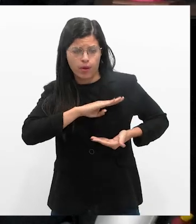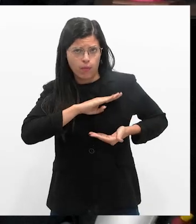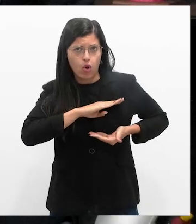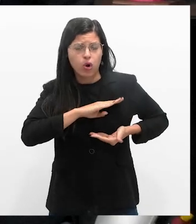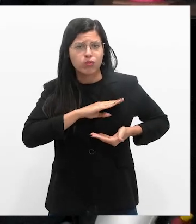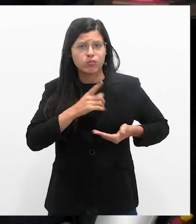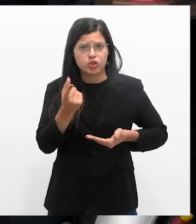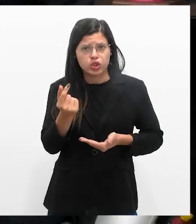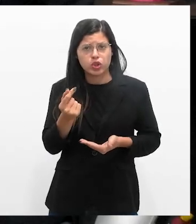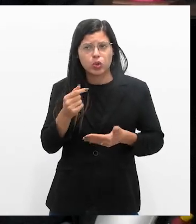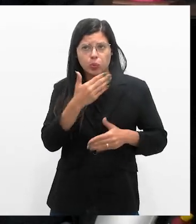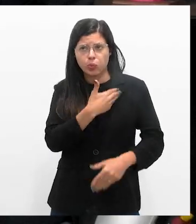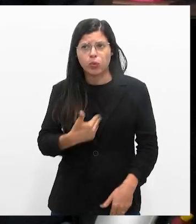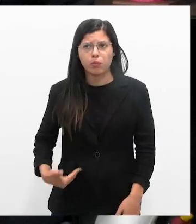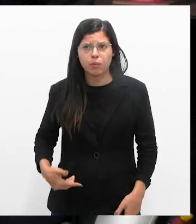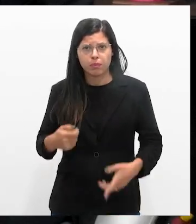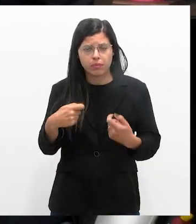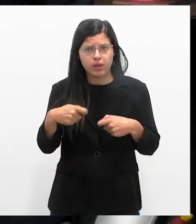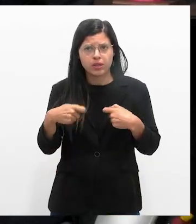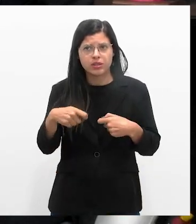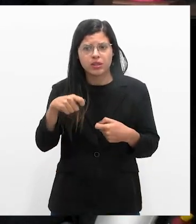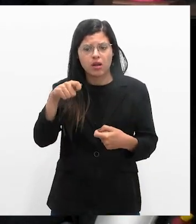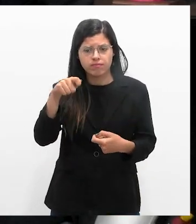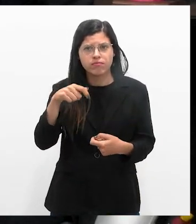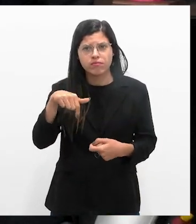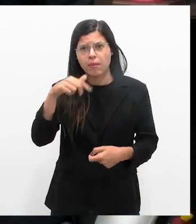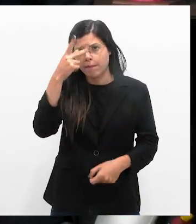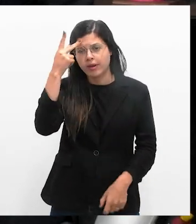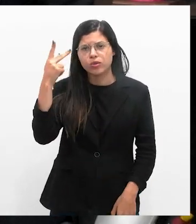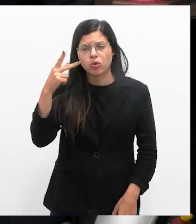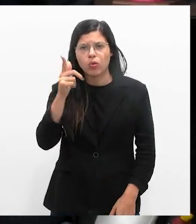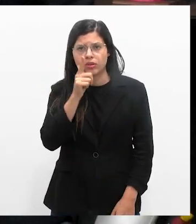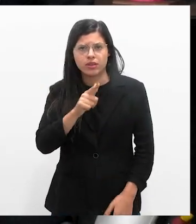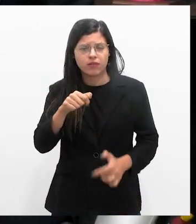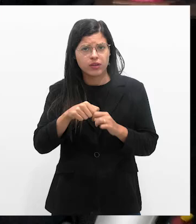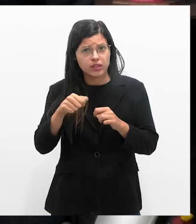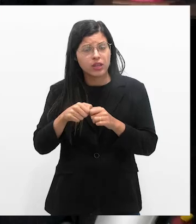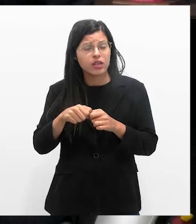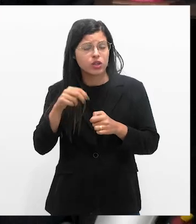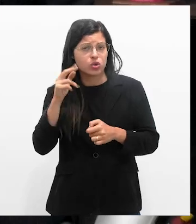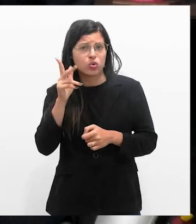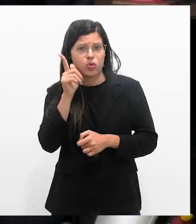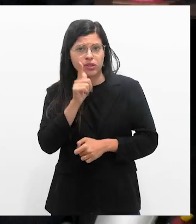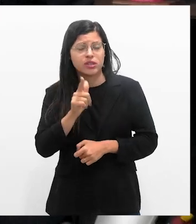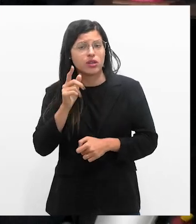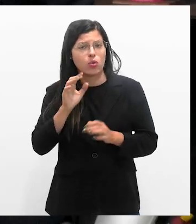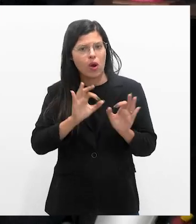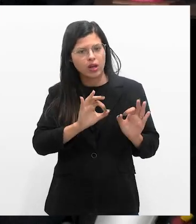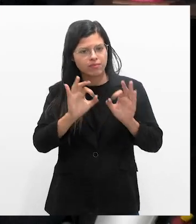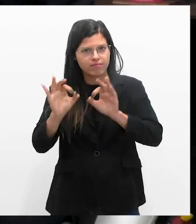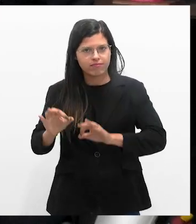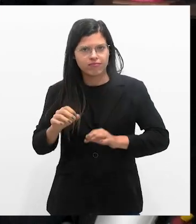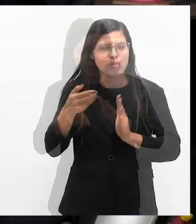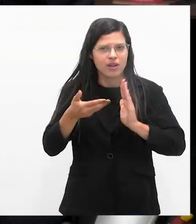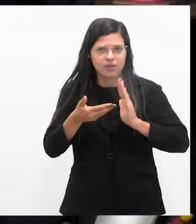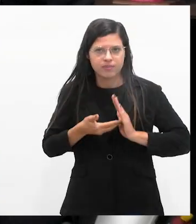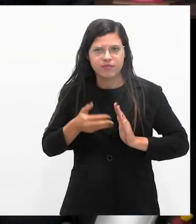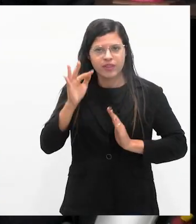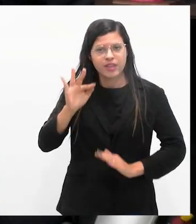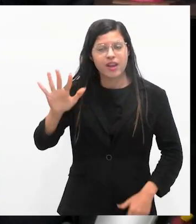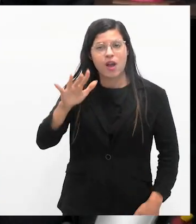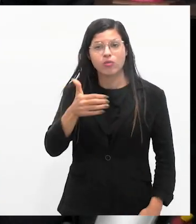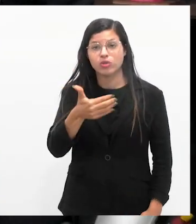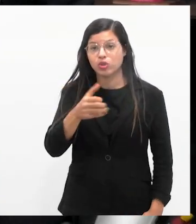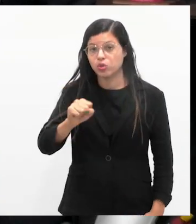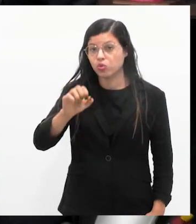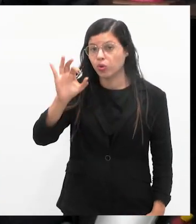que ter redução de altura. E aí a gente pôde assistir o primeiro exame de uma tetraplégica. Mas, Célia, você está falando em dados, e é isso que a gente tem que evidenciar.